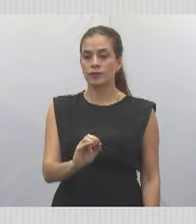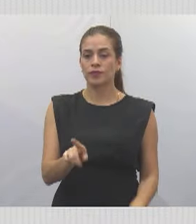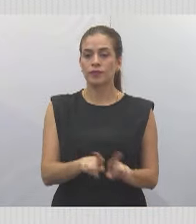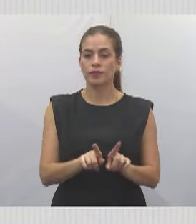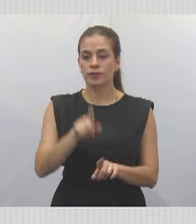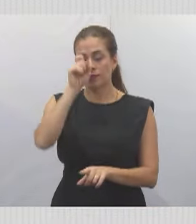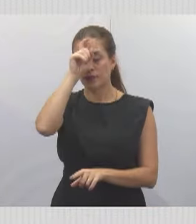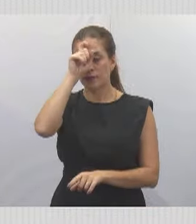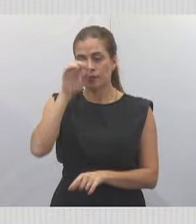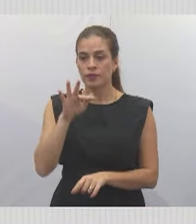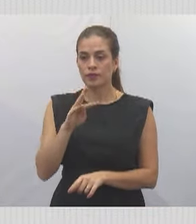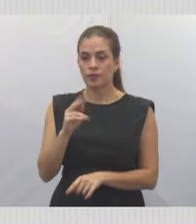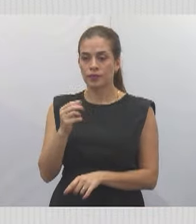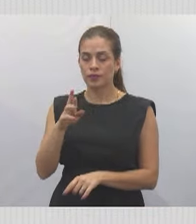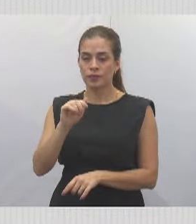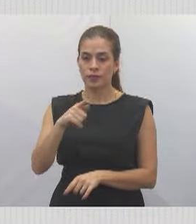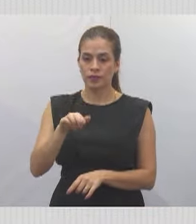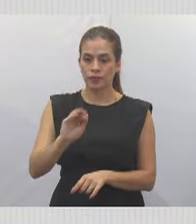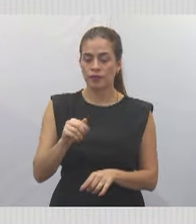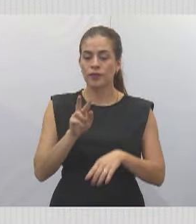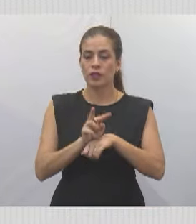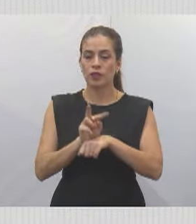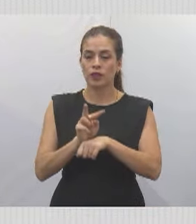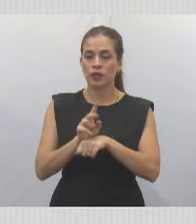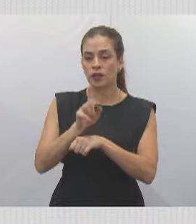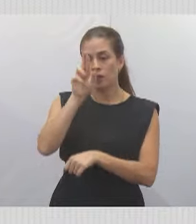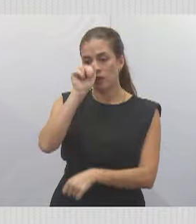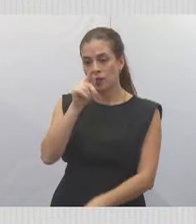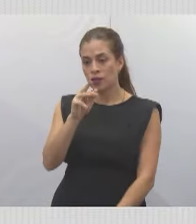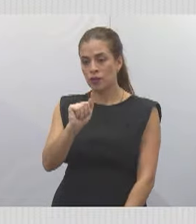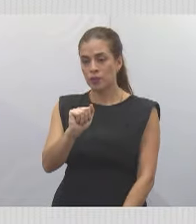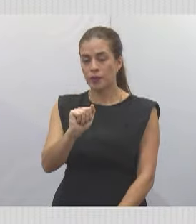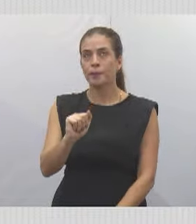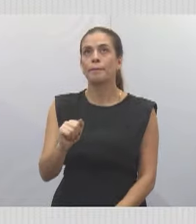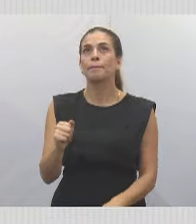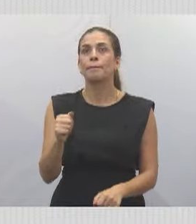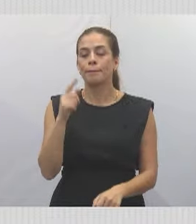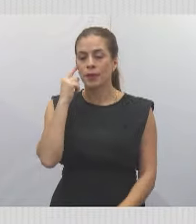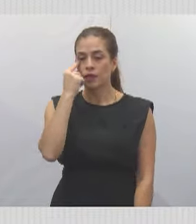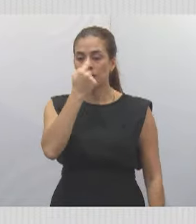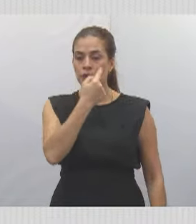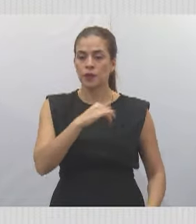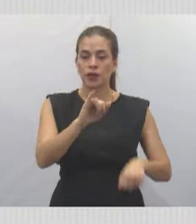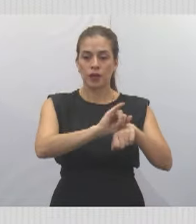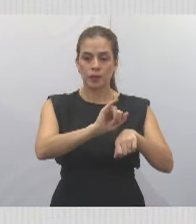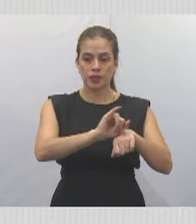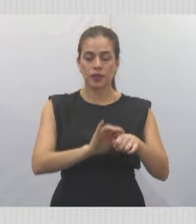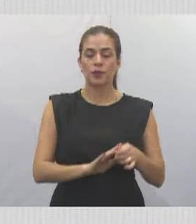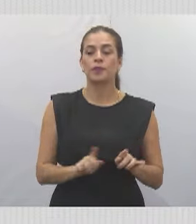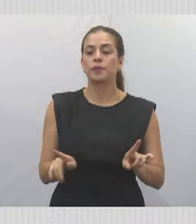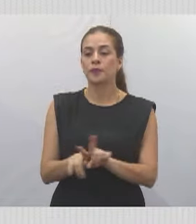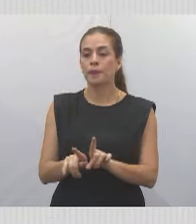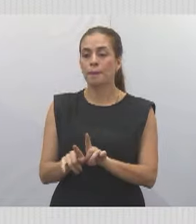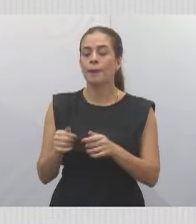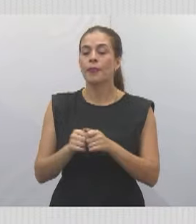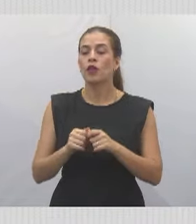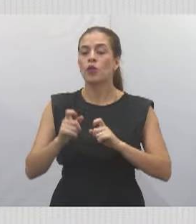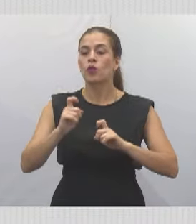na gestão e operacionalização da UPA Meia Lua e da UMSF Central, o Hospital Francisca Júlia, na gestão e operacionalização